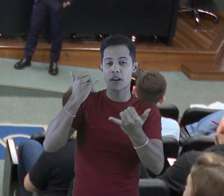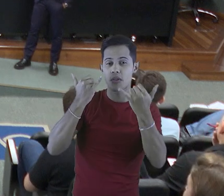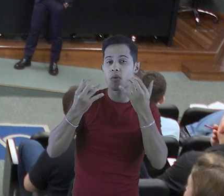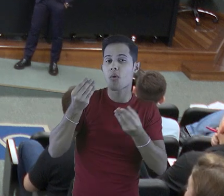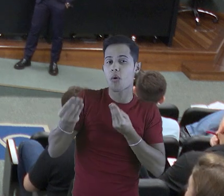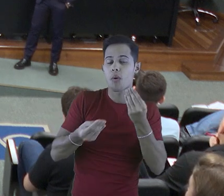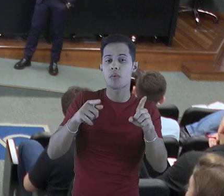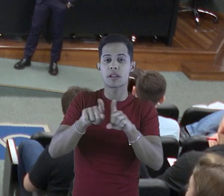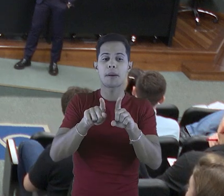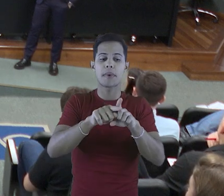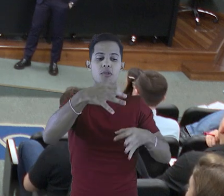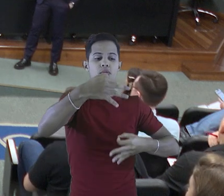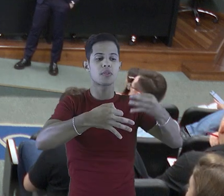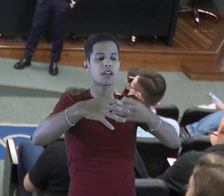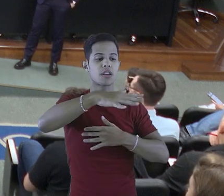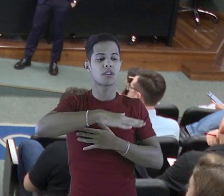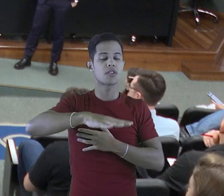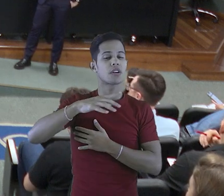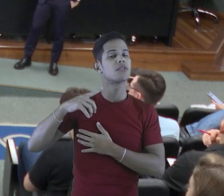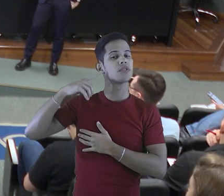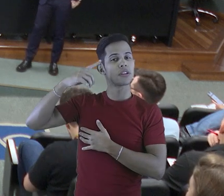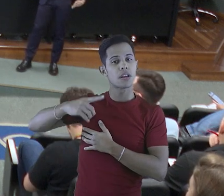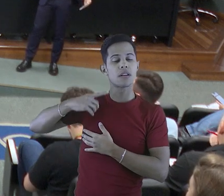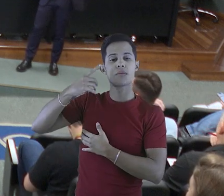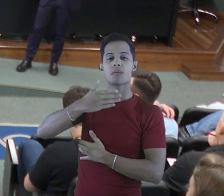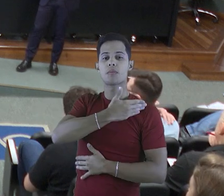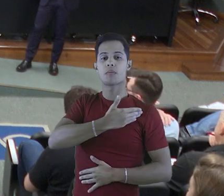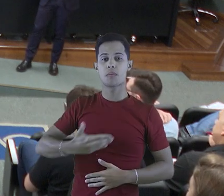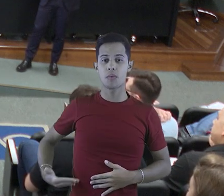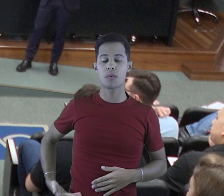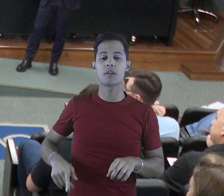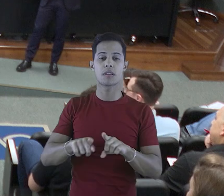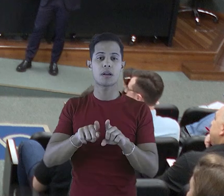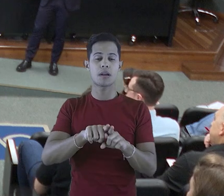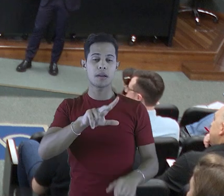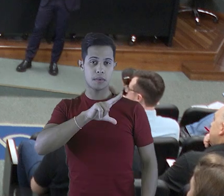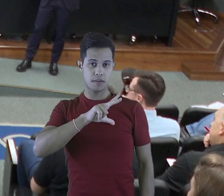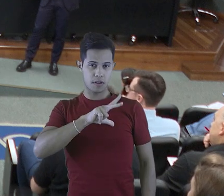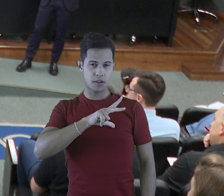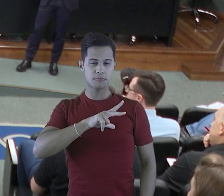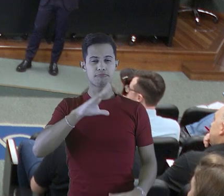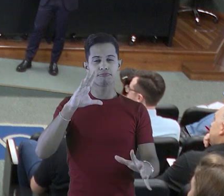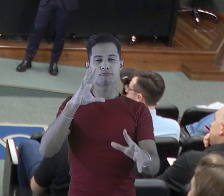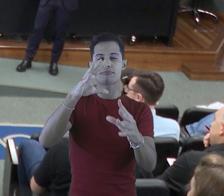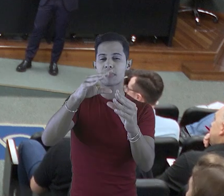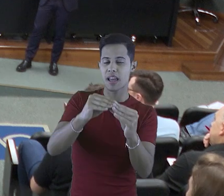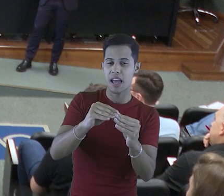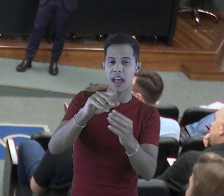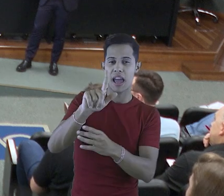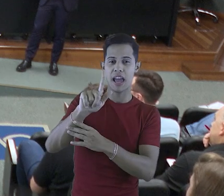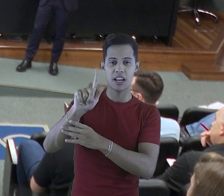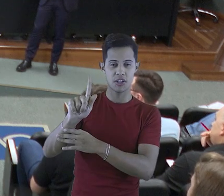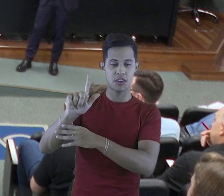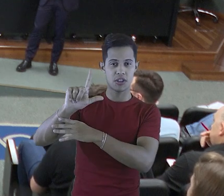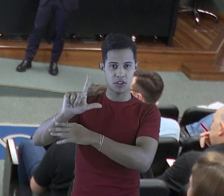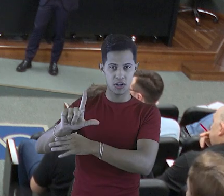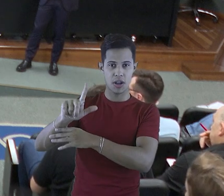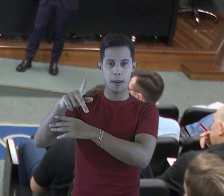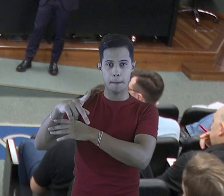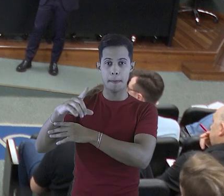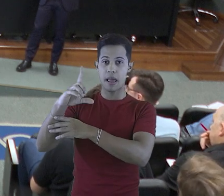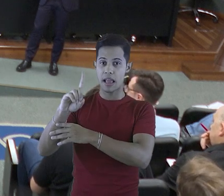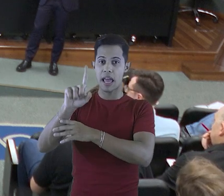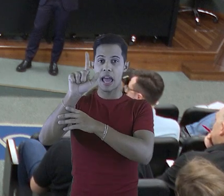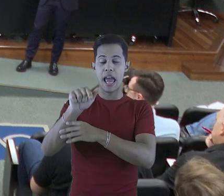jurídicas de direito público e privado. Em síntese, a LGPD dispõe sobre o tratamento de dados pessoais,